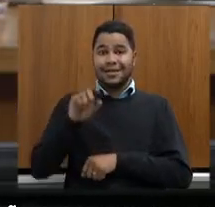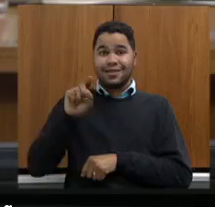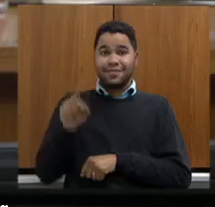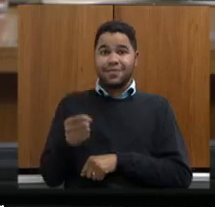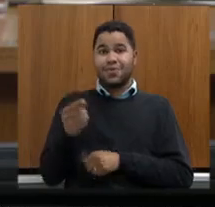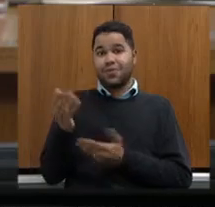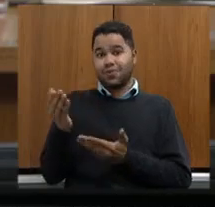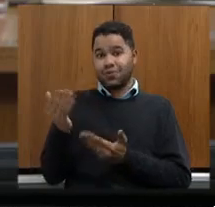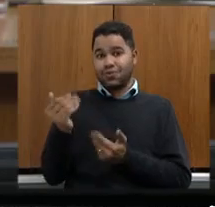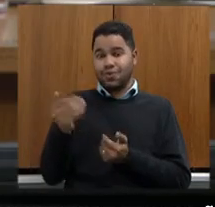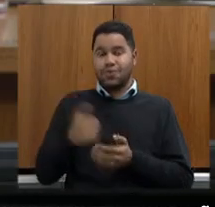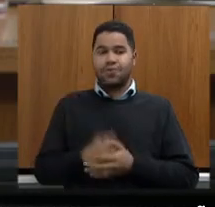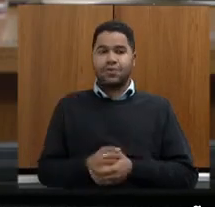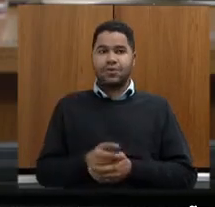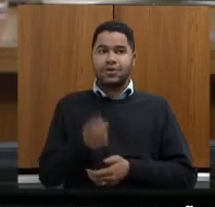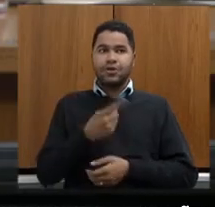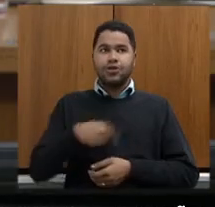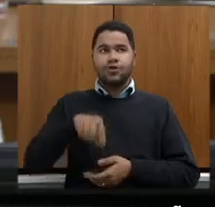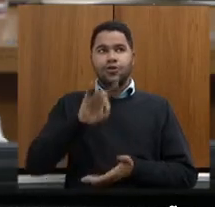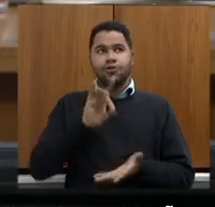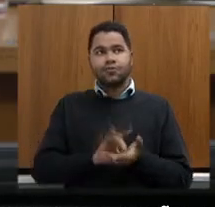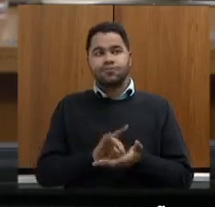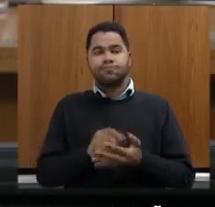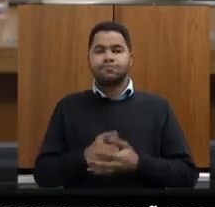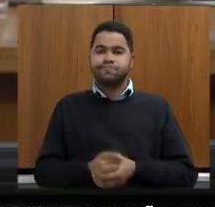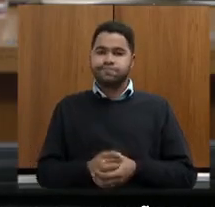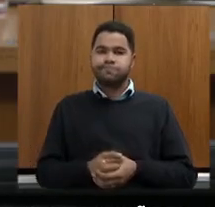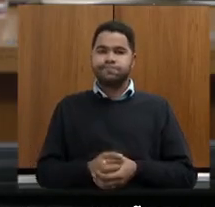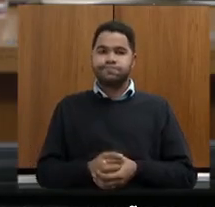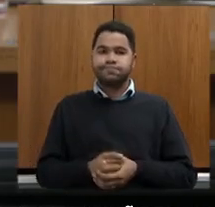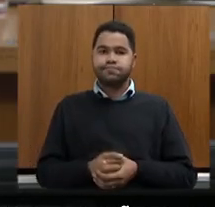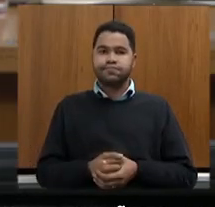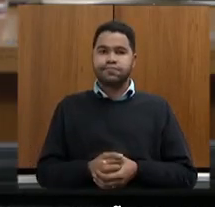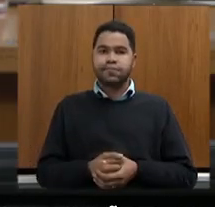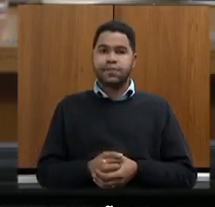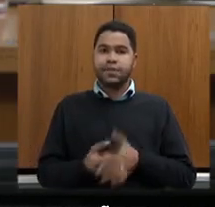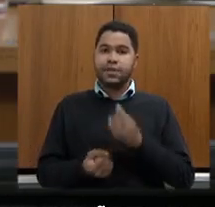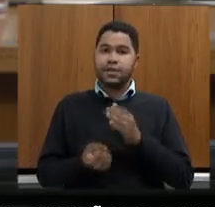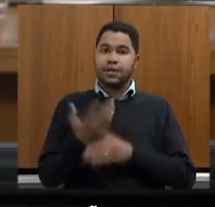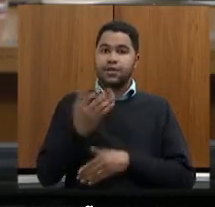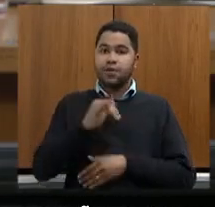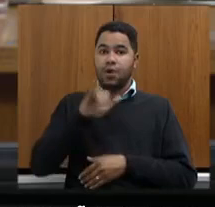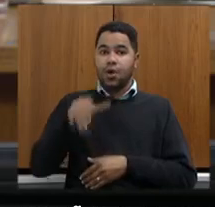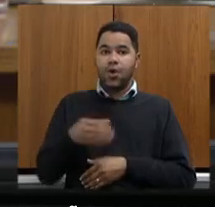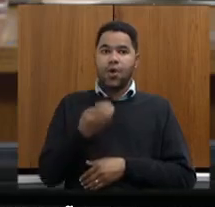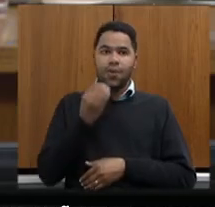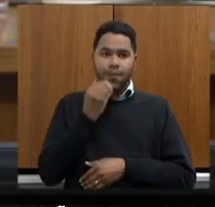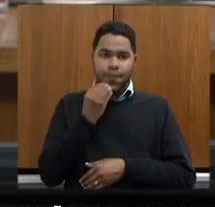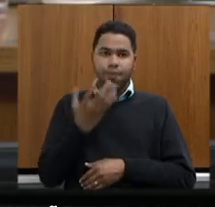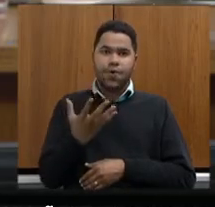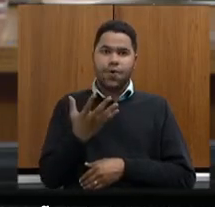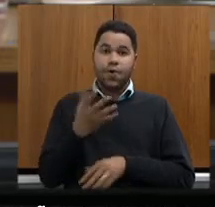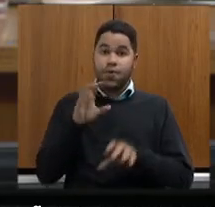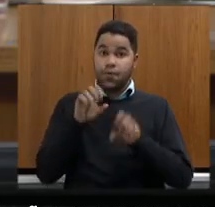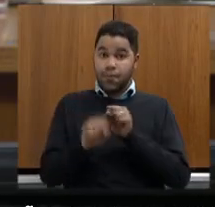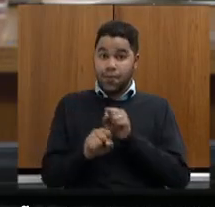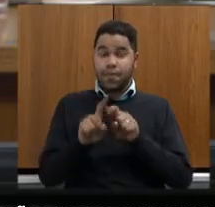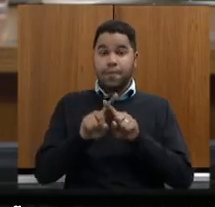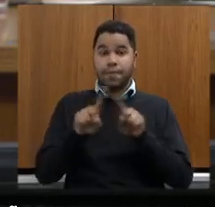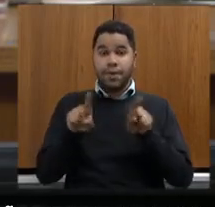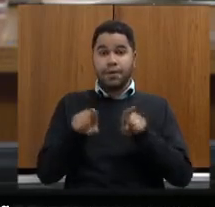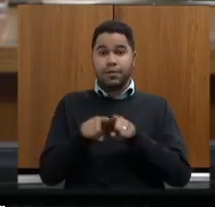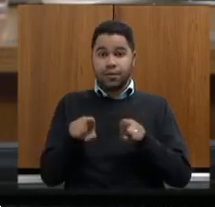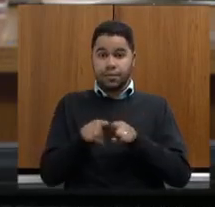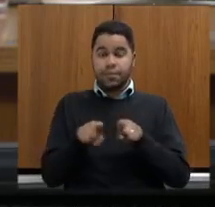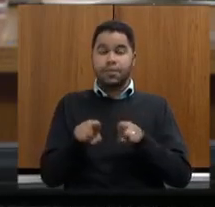mil jovens a gente tem realmente é uma criação de oportunidades não só formativas